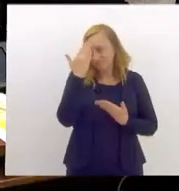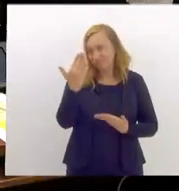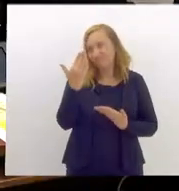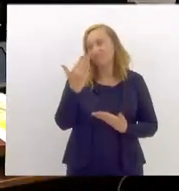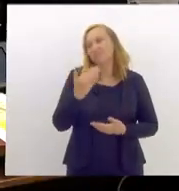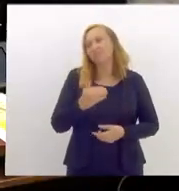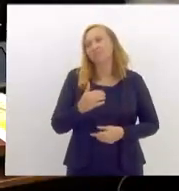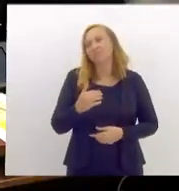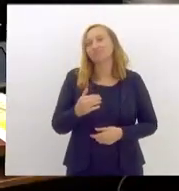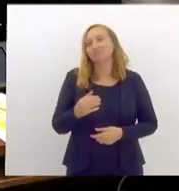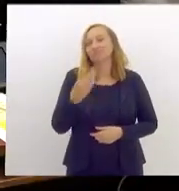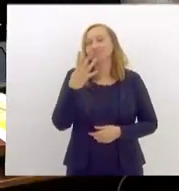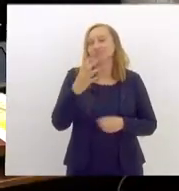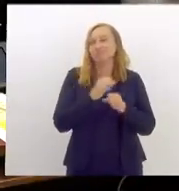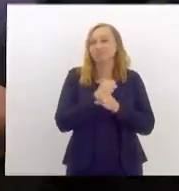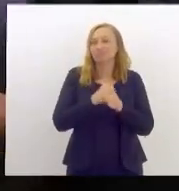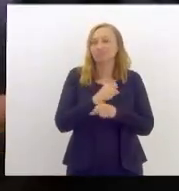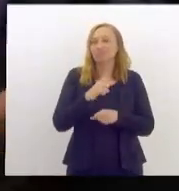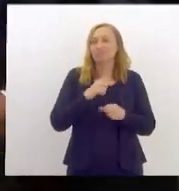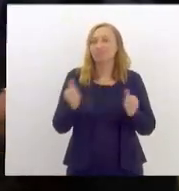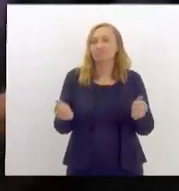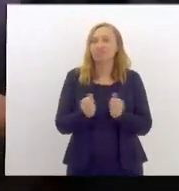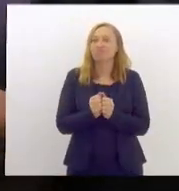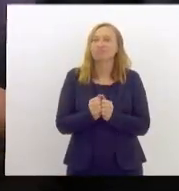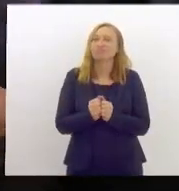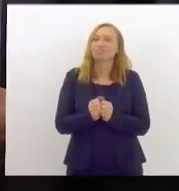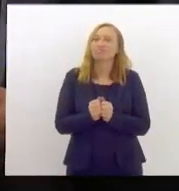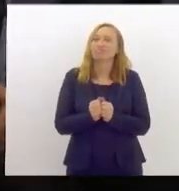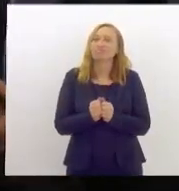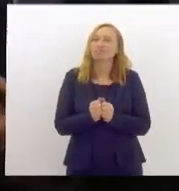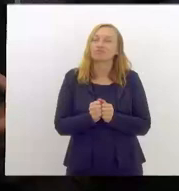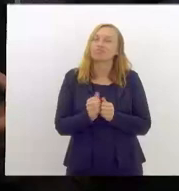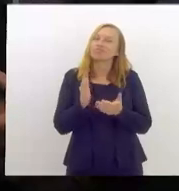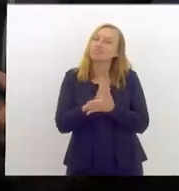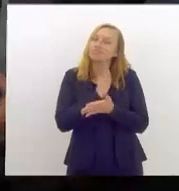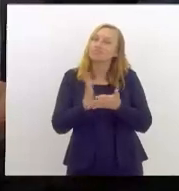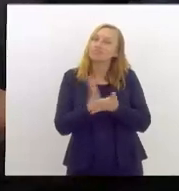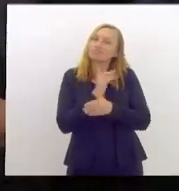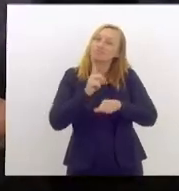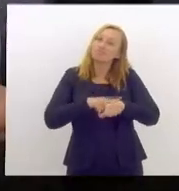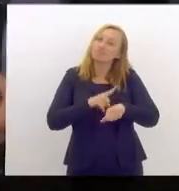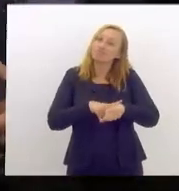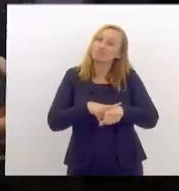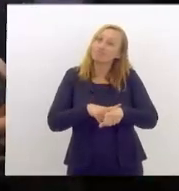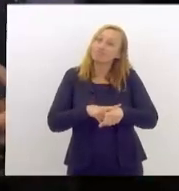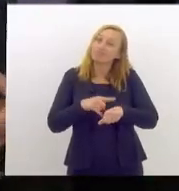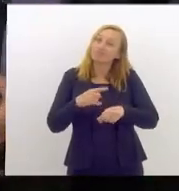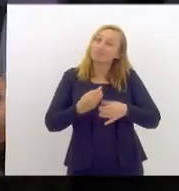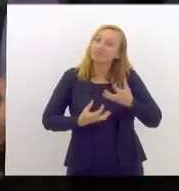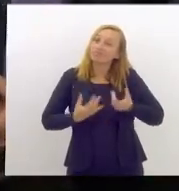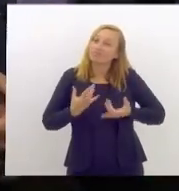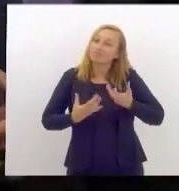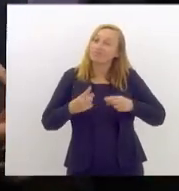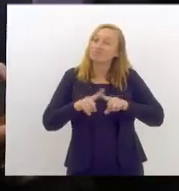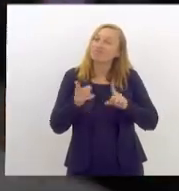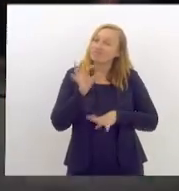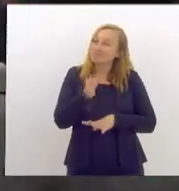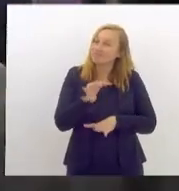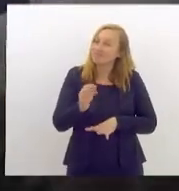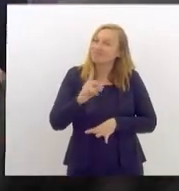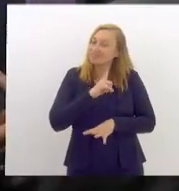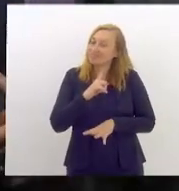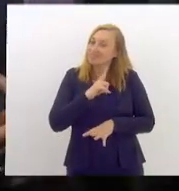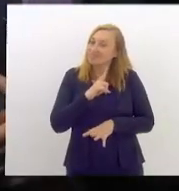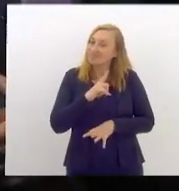por esses quatro anos que nós tivemos juntos alguns momentos acalorados mas tenha certeza que